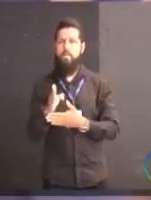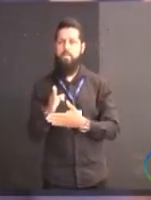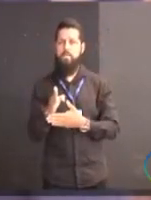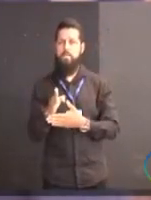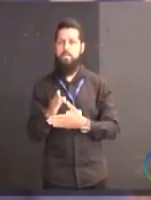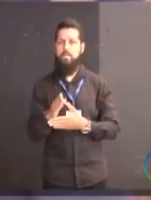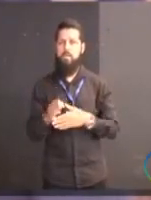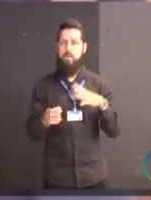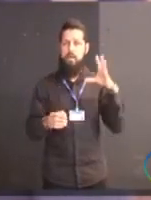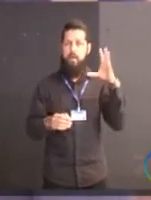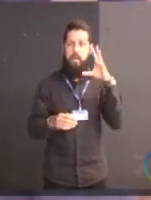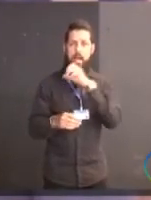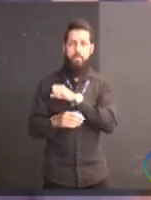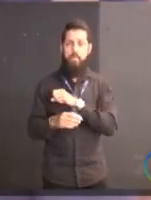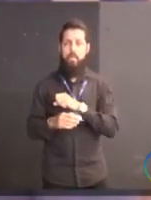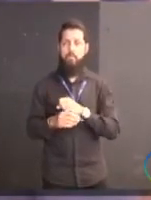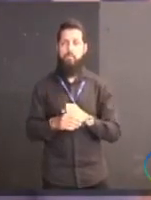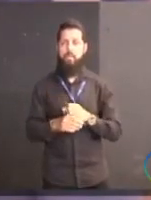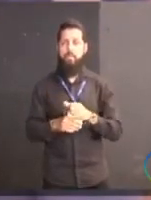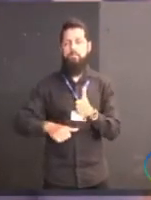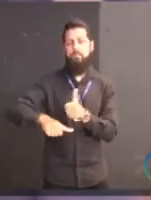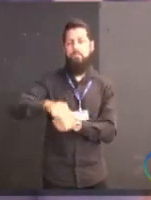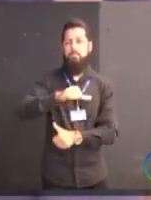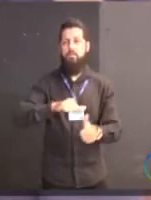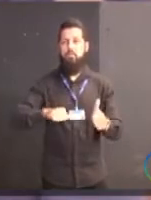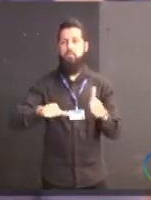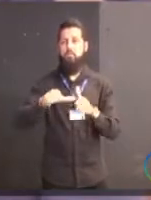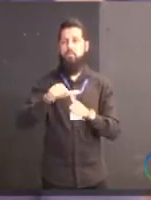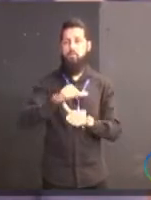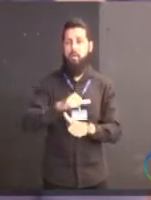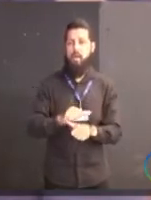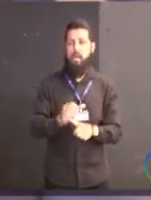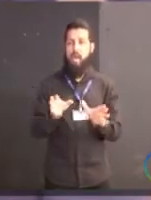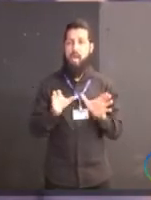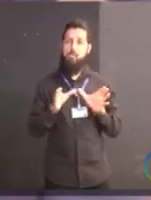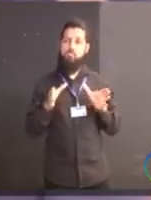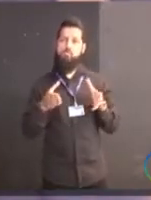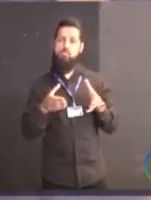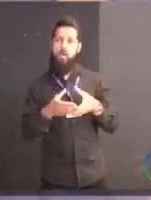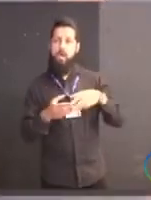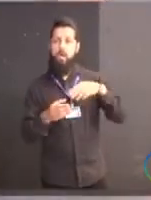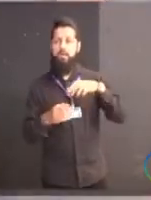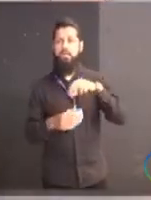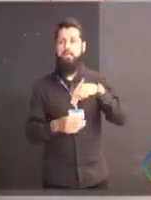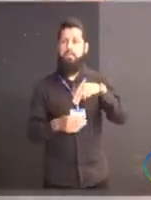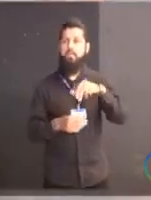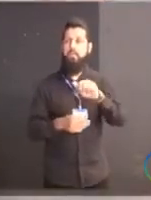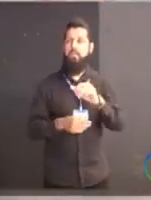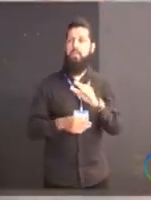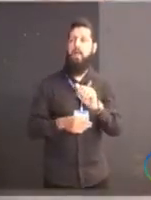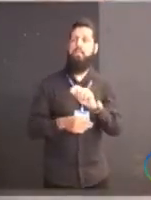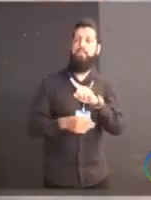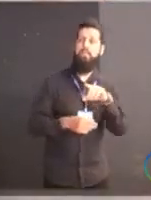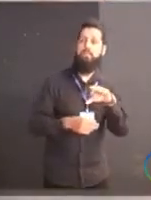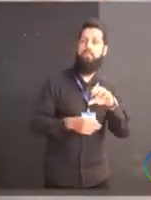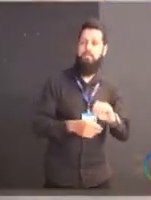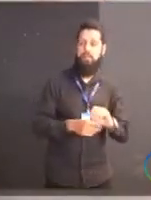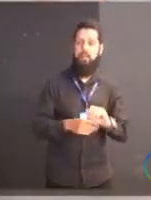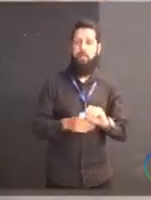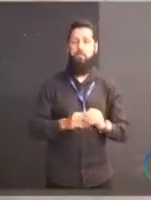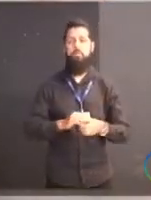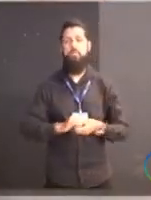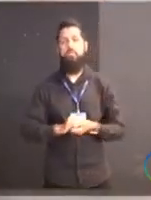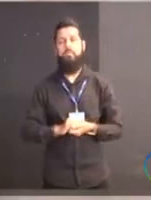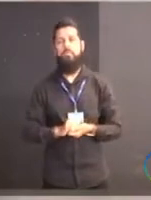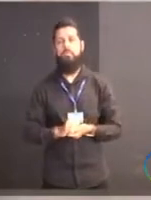grande nação reencarnacionista do Ocidente. E curioso que o Dr. Ian Stevenson, na sua pesquisa sobre a reencarnação, ele disse exatamente